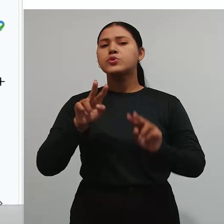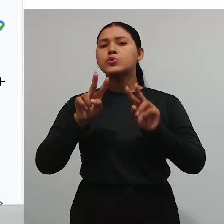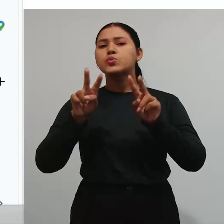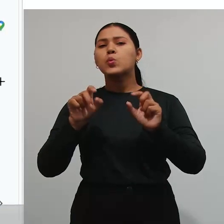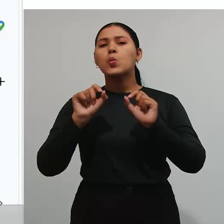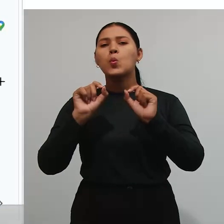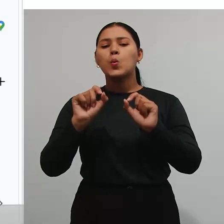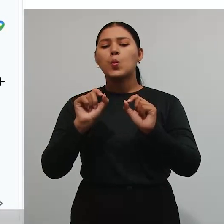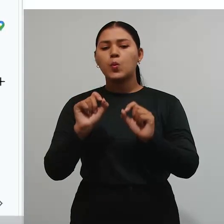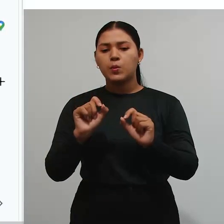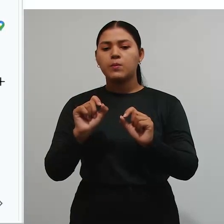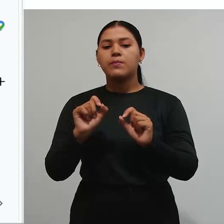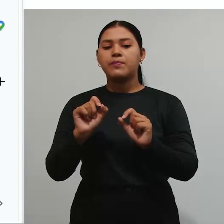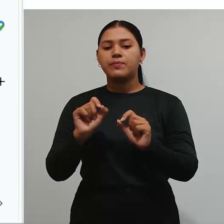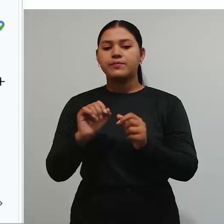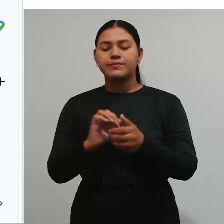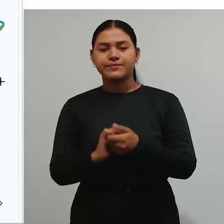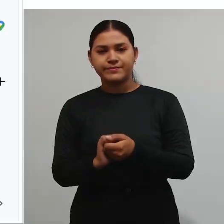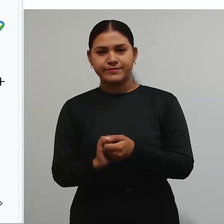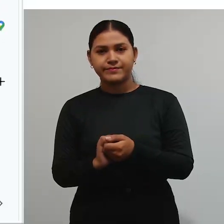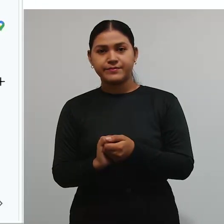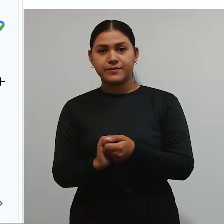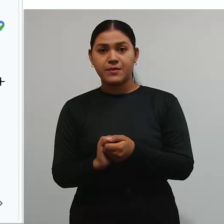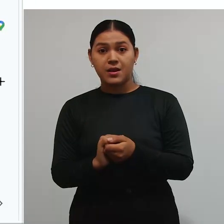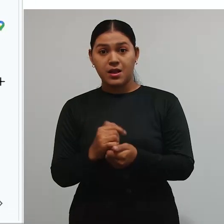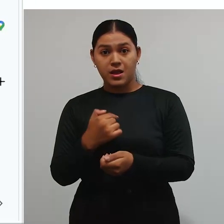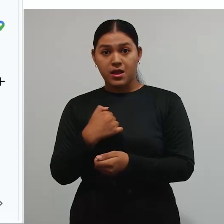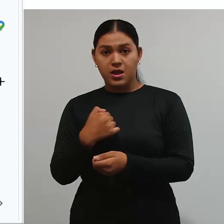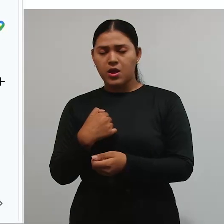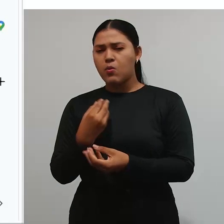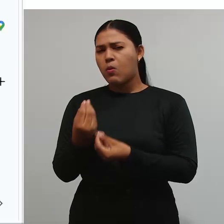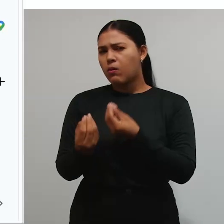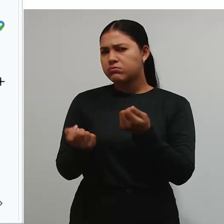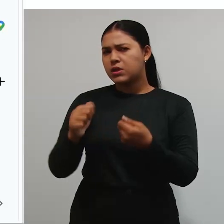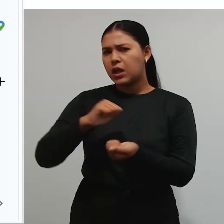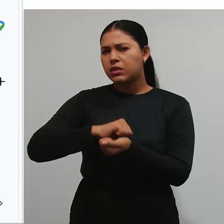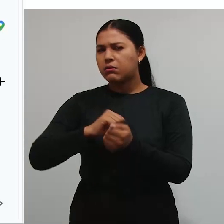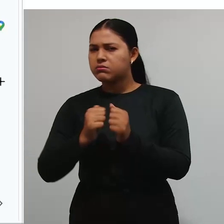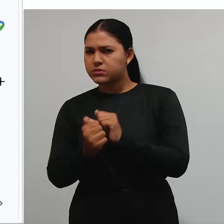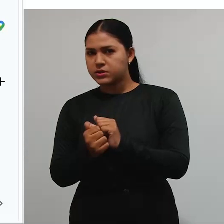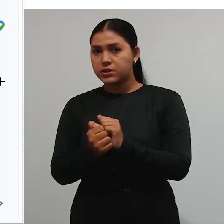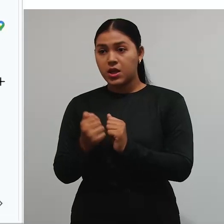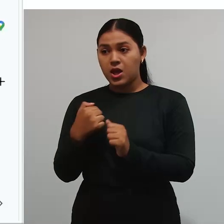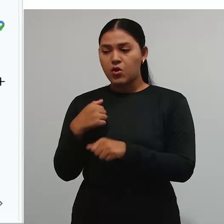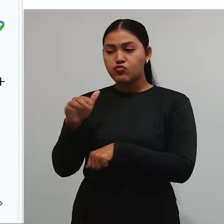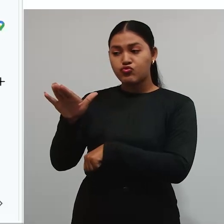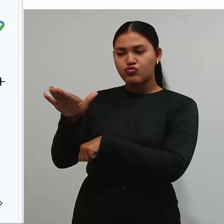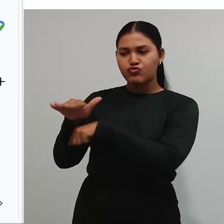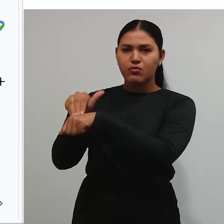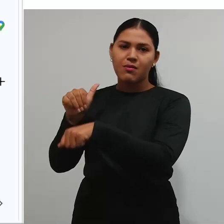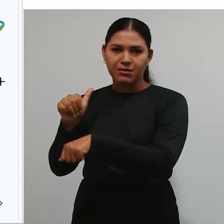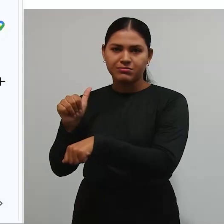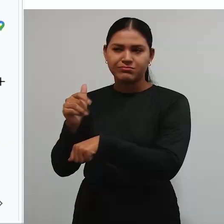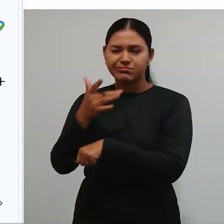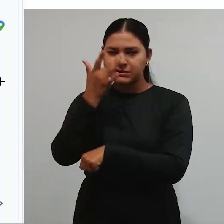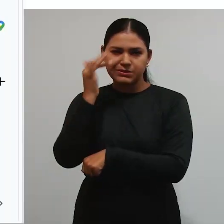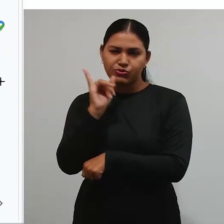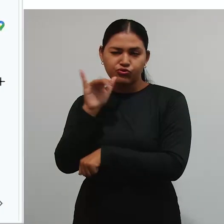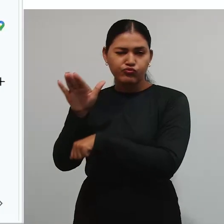fato de quê? E aí, o que eu faço? Como eu estou chamando o autor para perto de mim, ó,